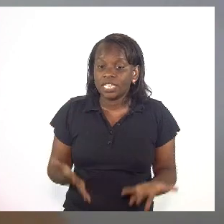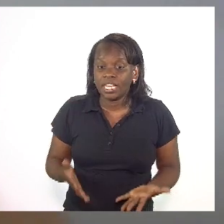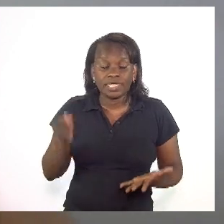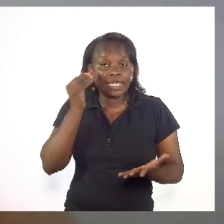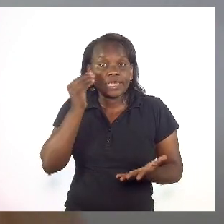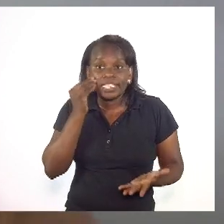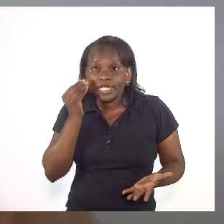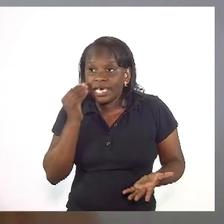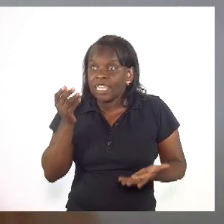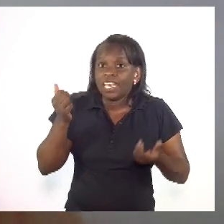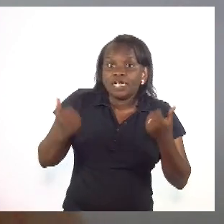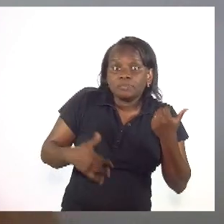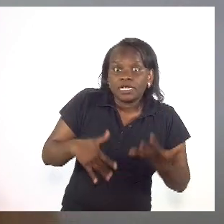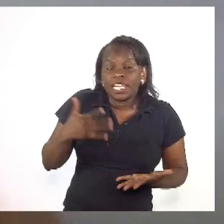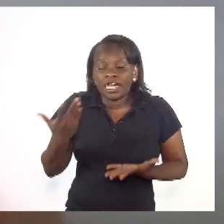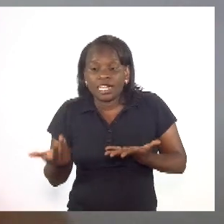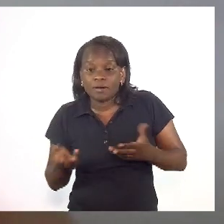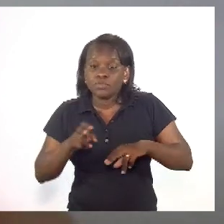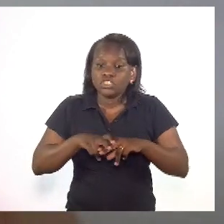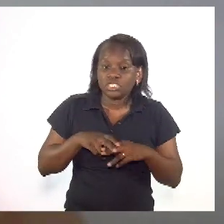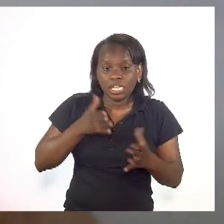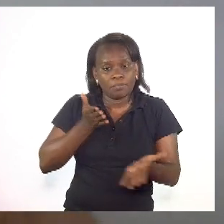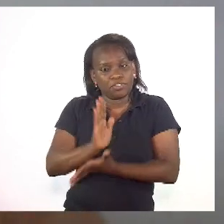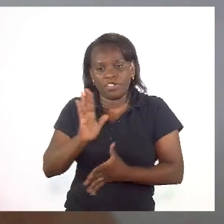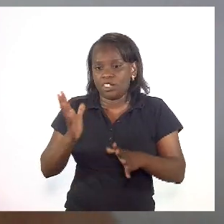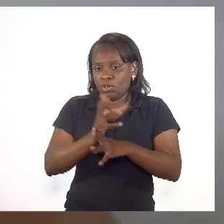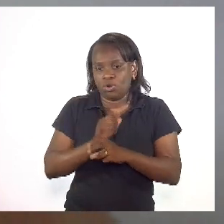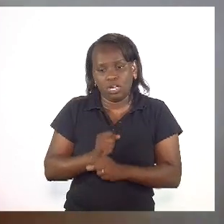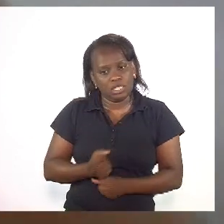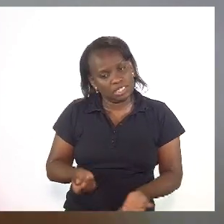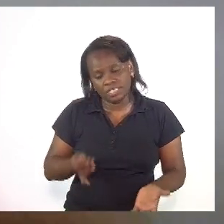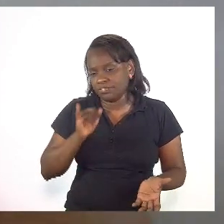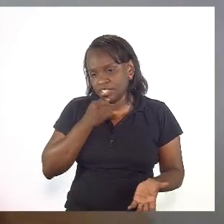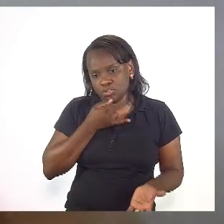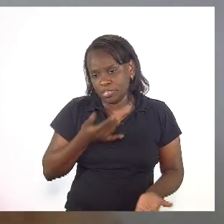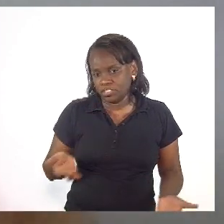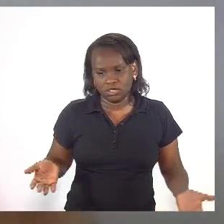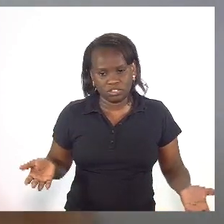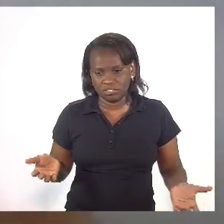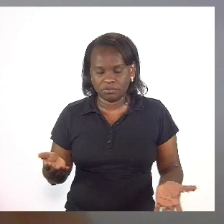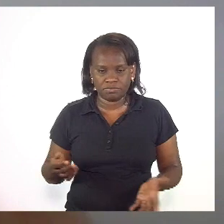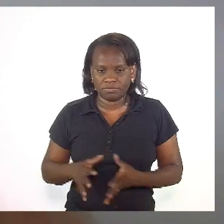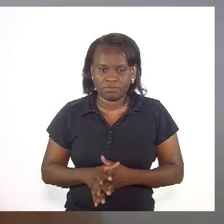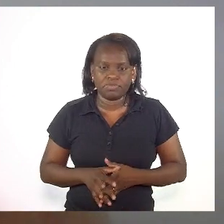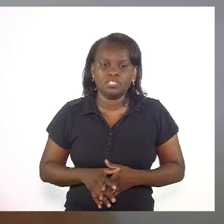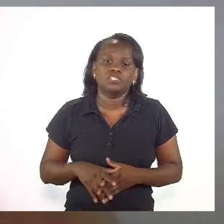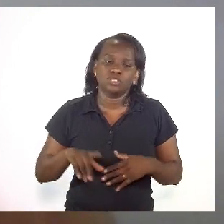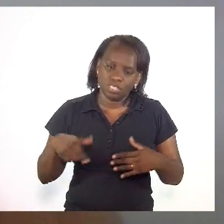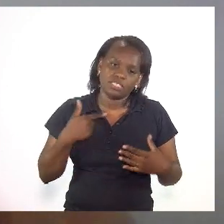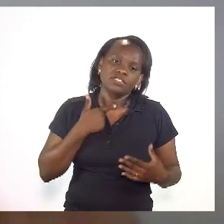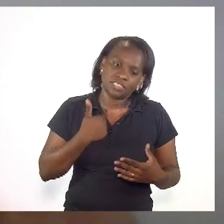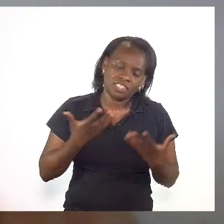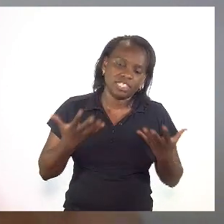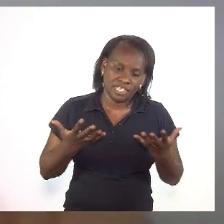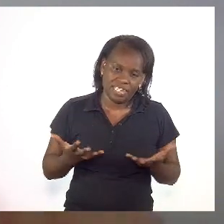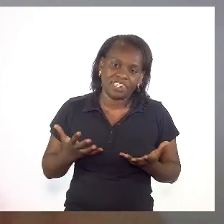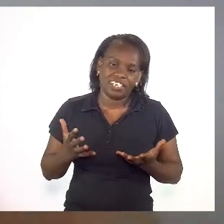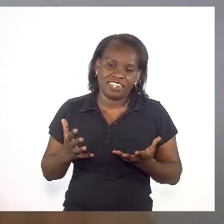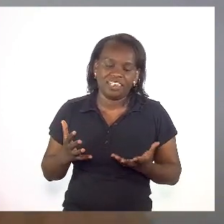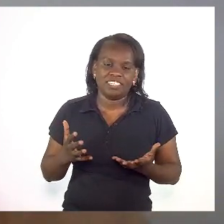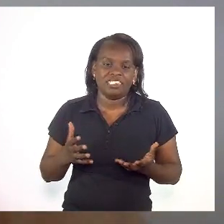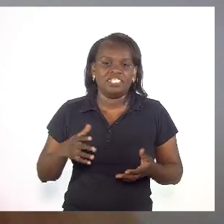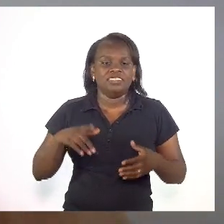tentar justificar a aprovação dessas contas, infelizmente. Nós gostaríamos exatamente